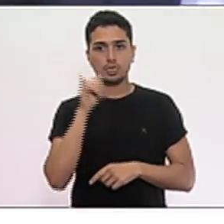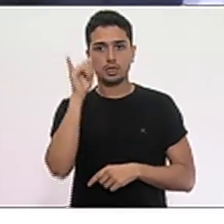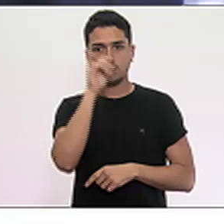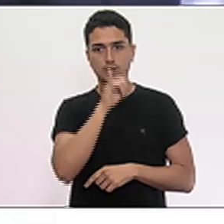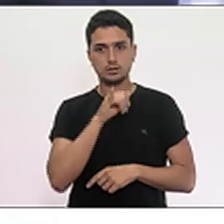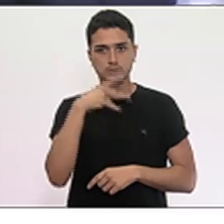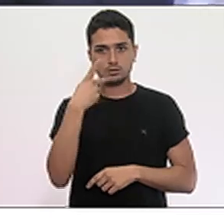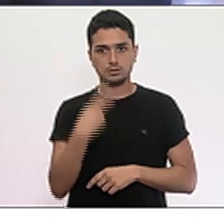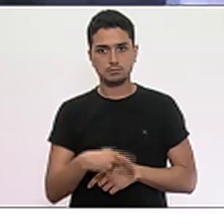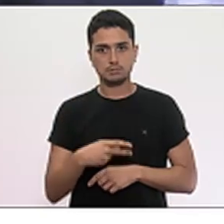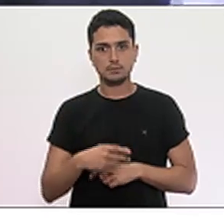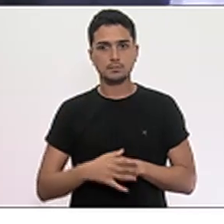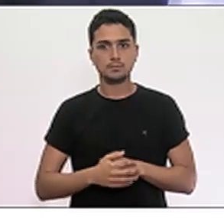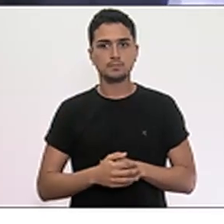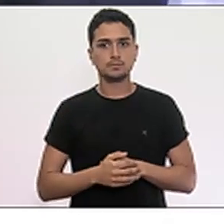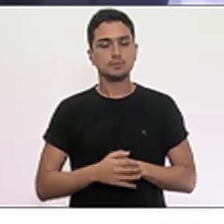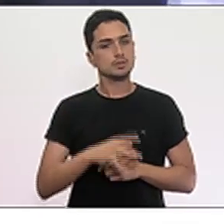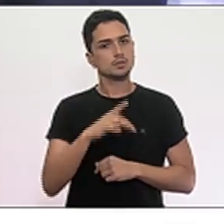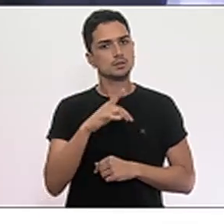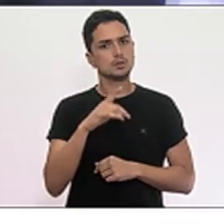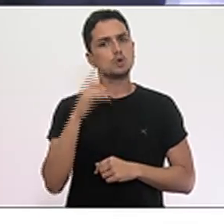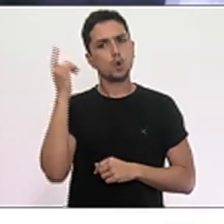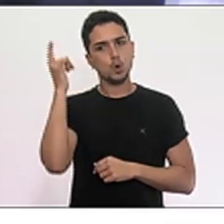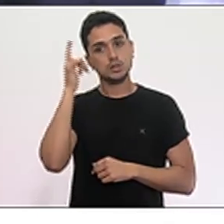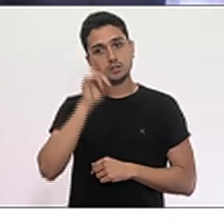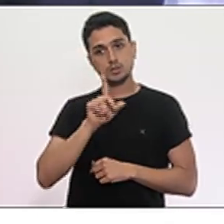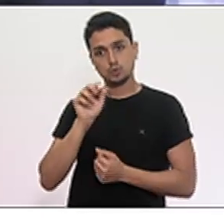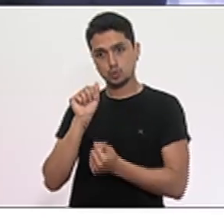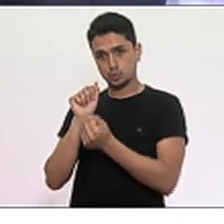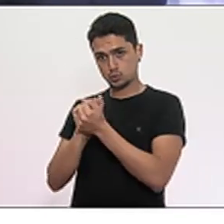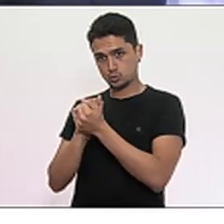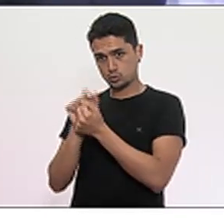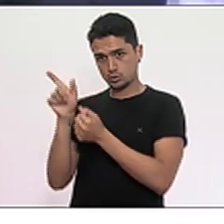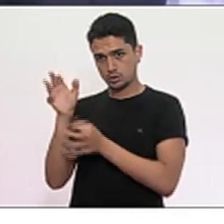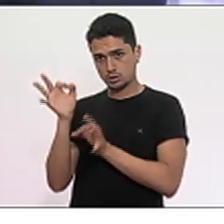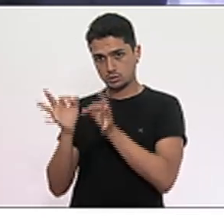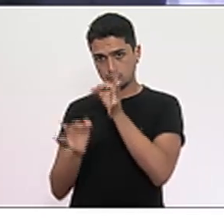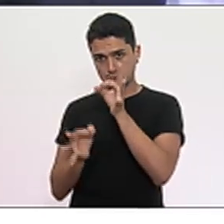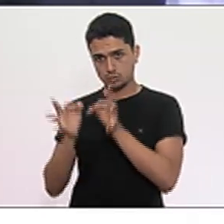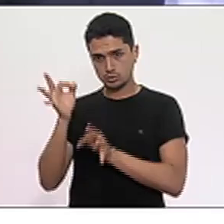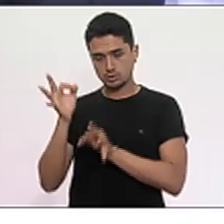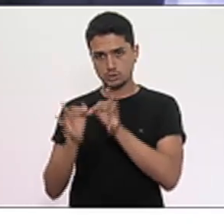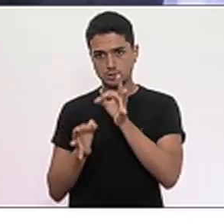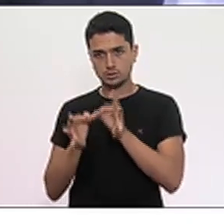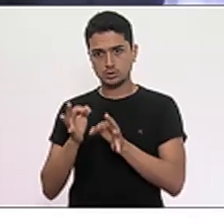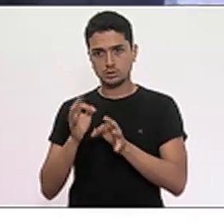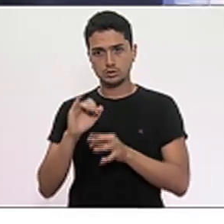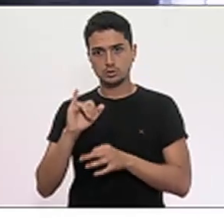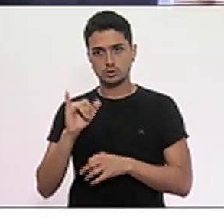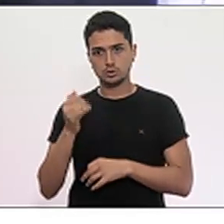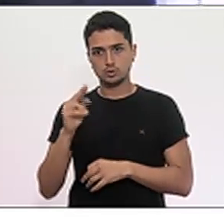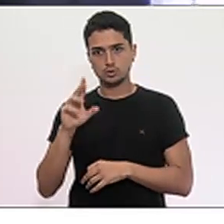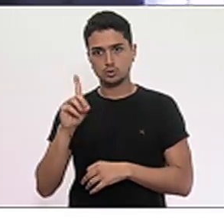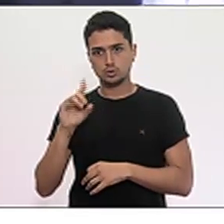interessante junto com o Poder Judiciário, né? E a gente agora está conseguindo